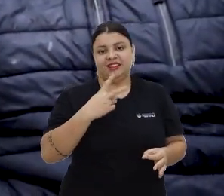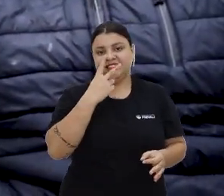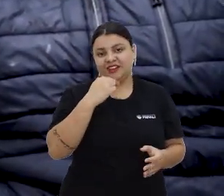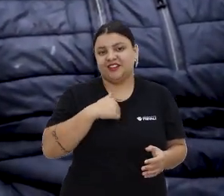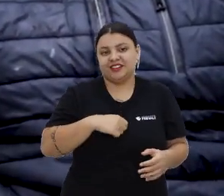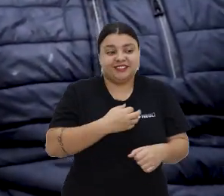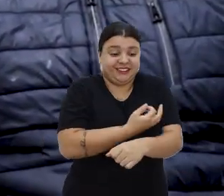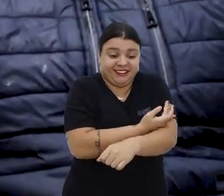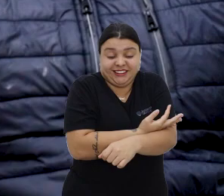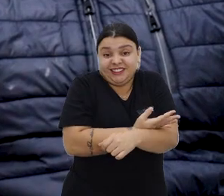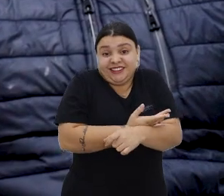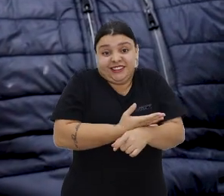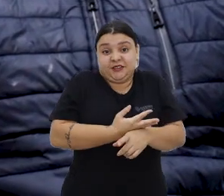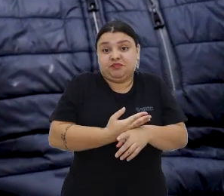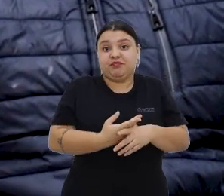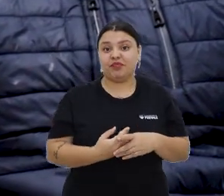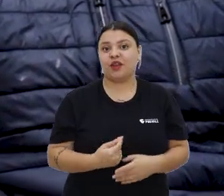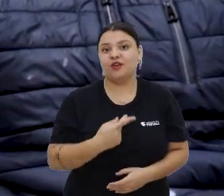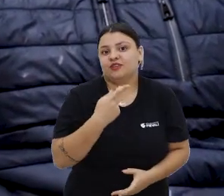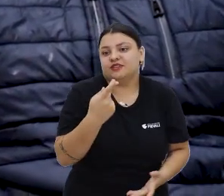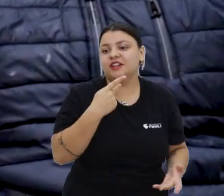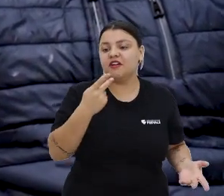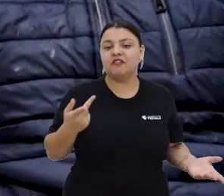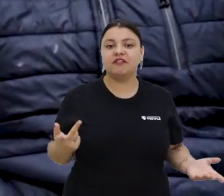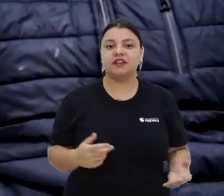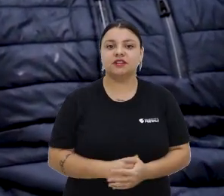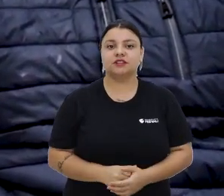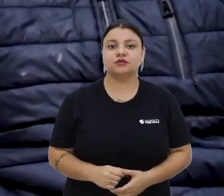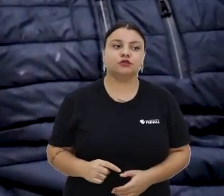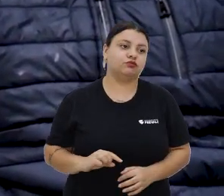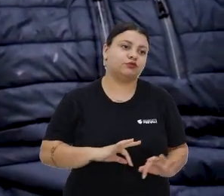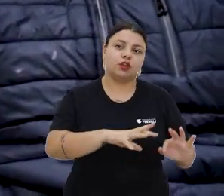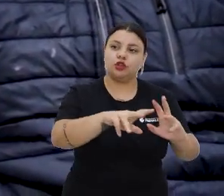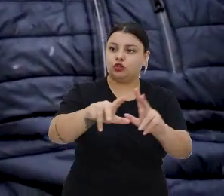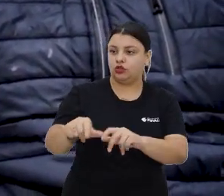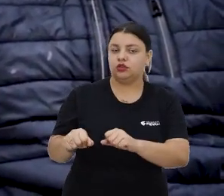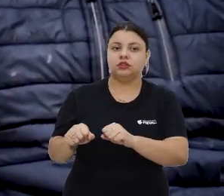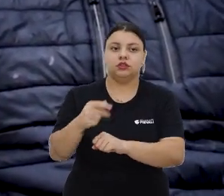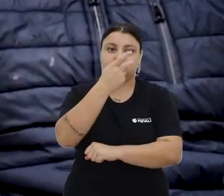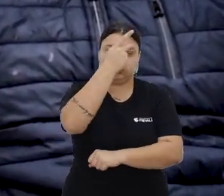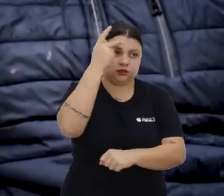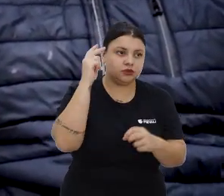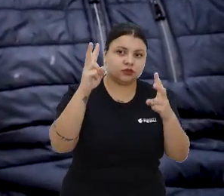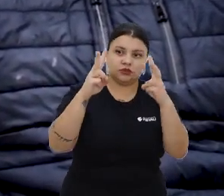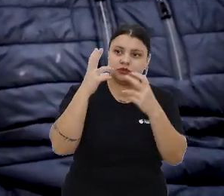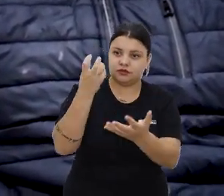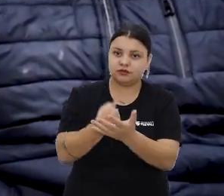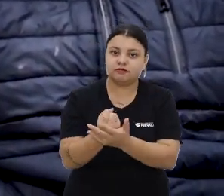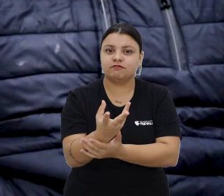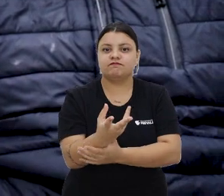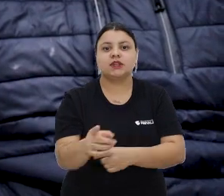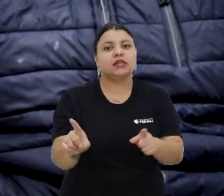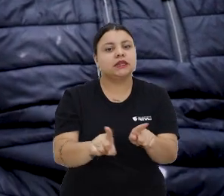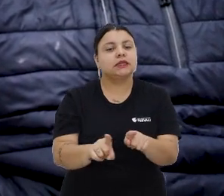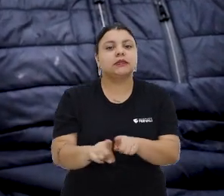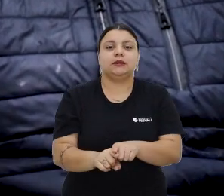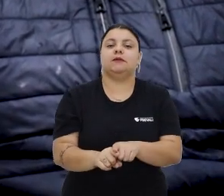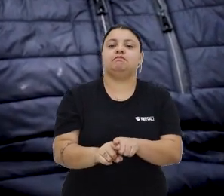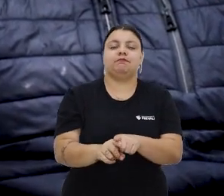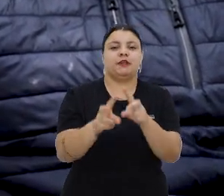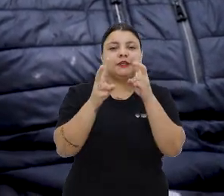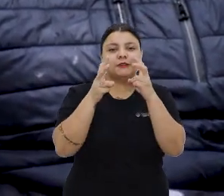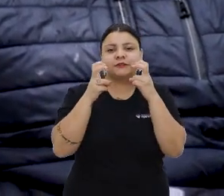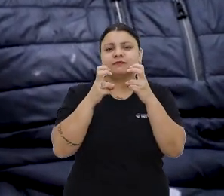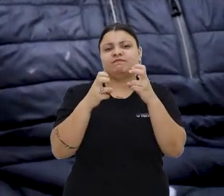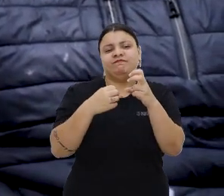fiquei arrepiada com o que tu, né, tava falando pra gente. Os nossos ouvintes, as pessoas que a gente vai compartilhar esse podcast também vão ficar e vão,